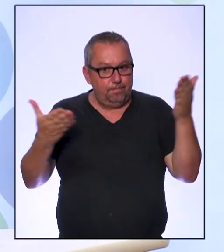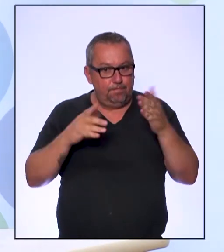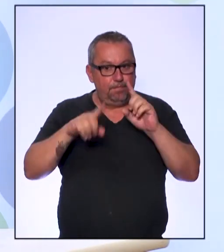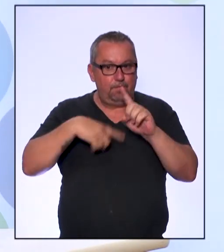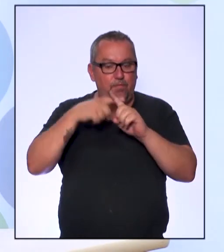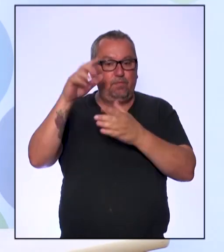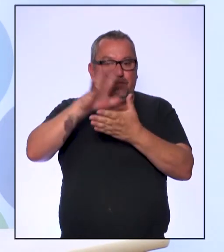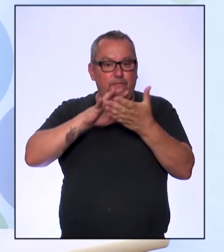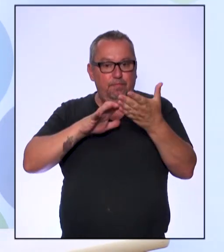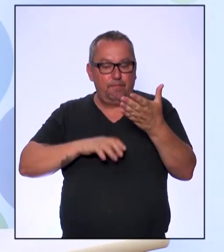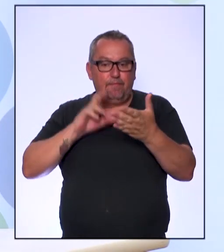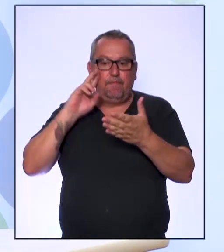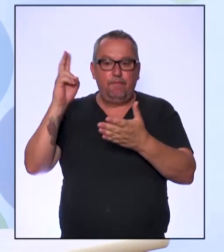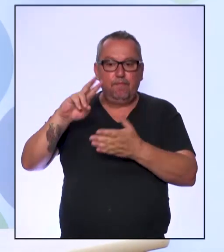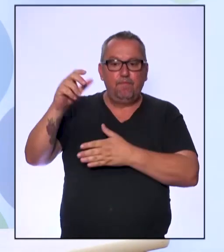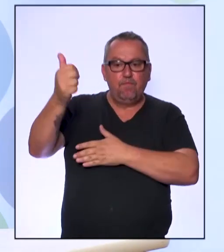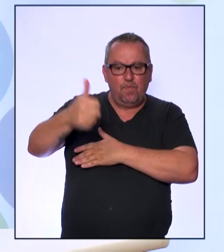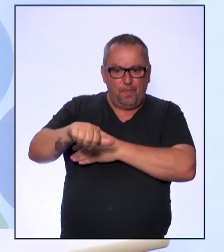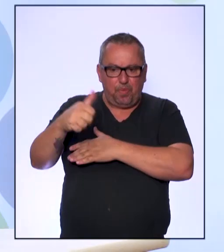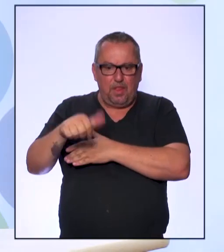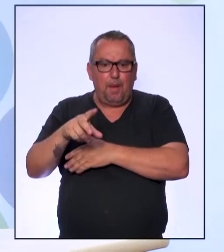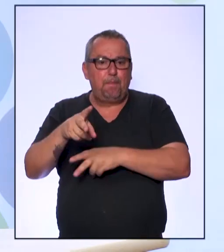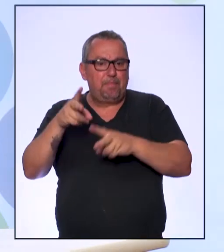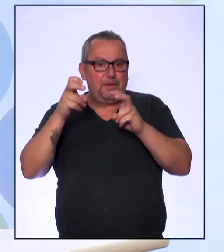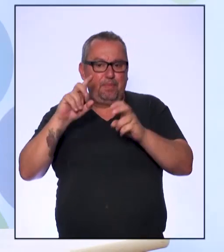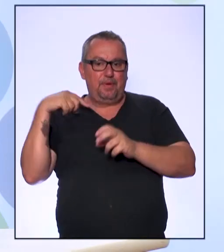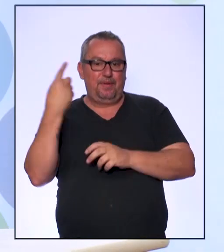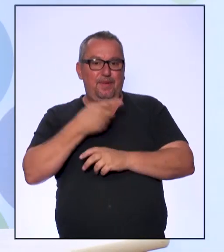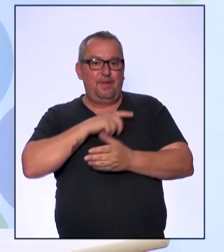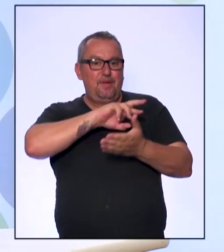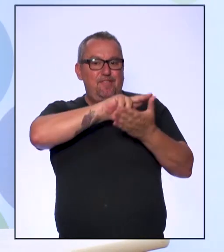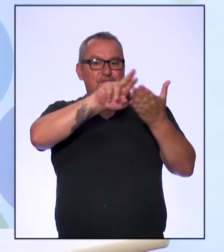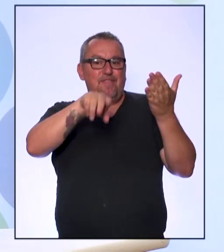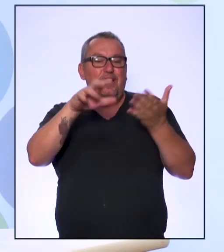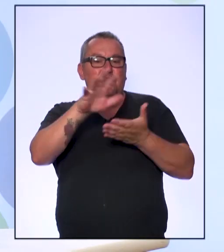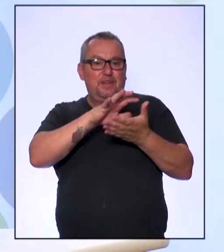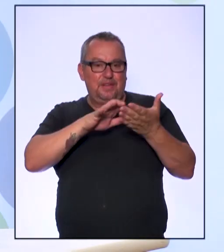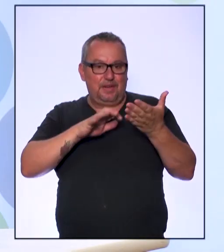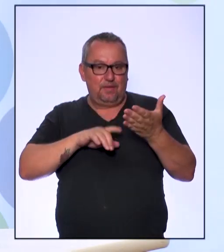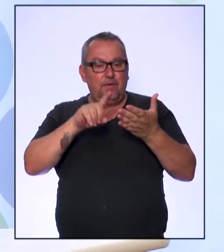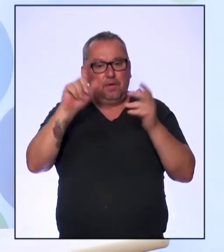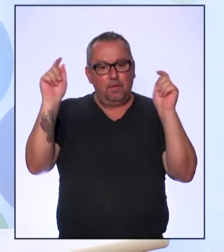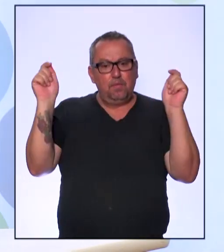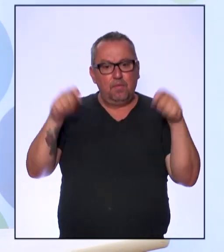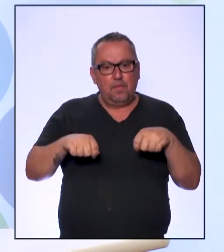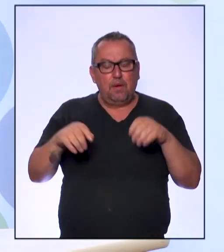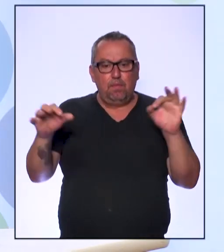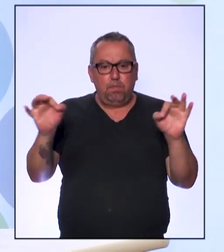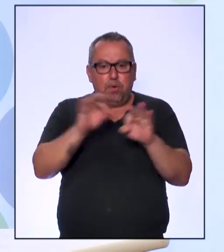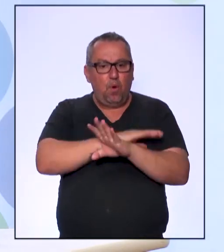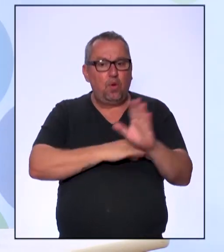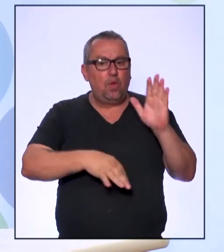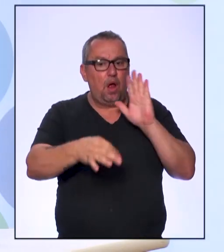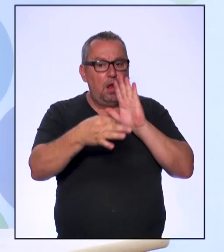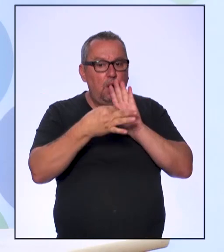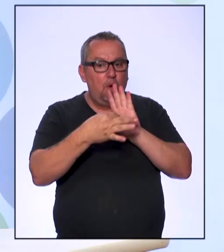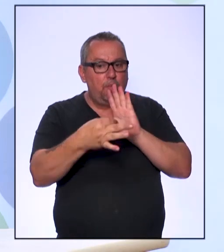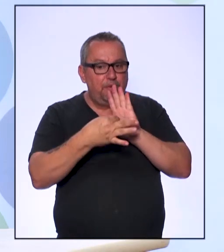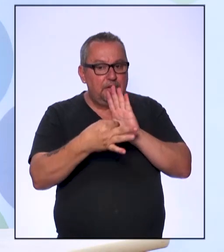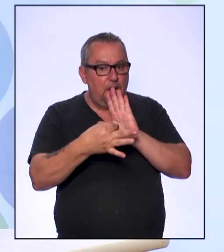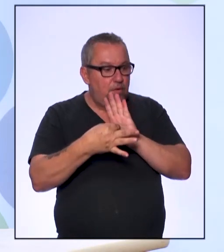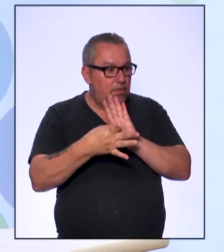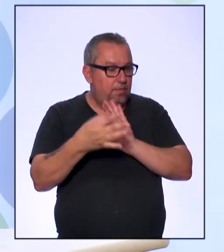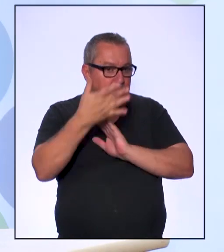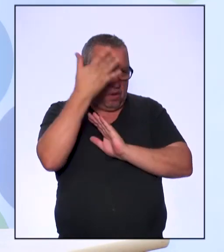textos e vamos analisar. Vocês perceberam que nós temos vários textos para que vocês formem a opinião? E alguns já têm até a